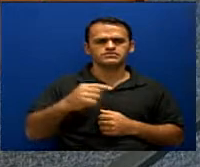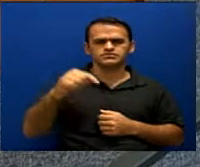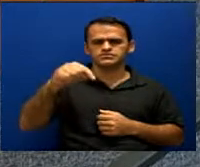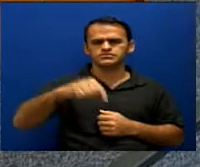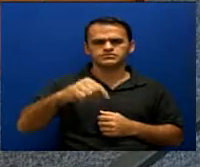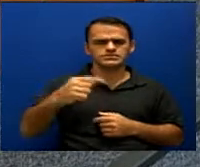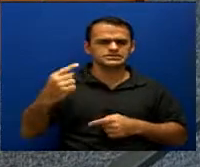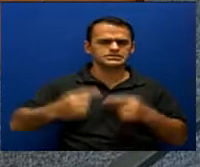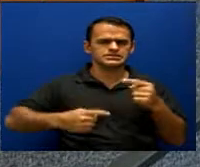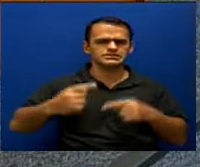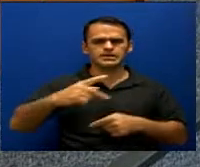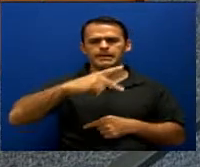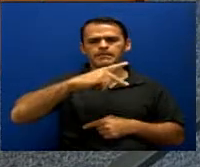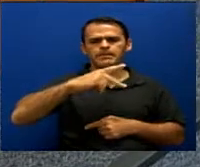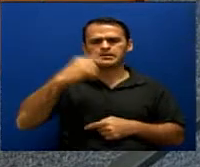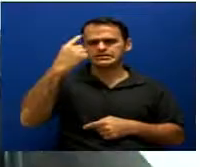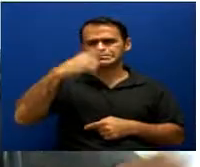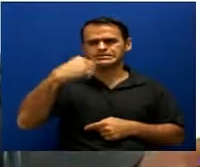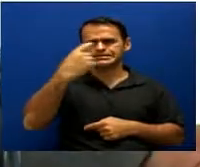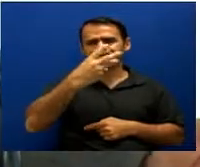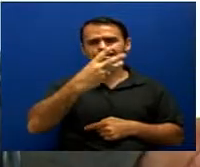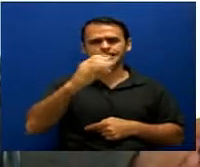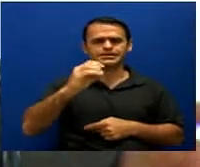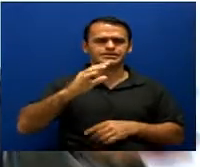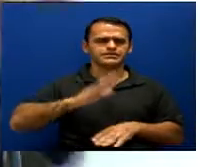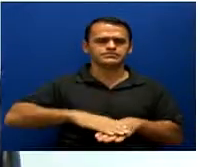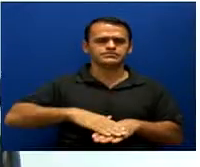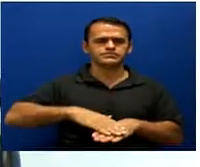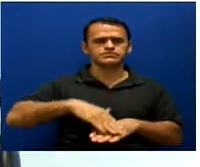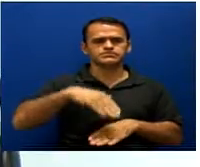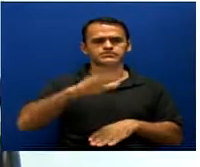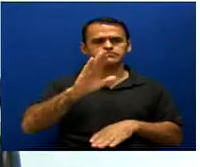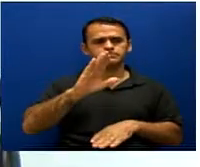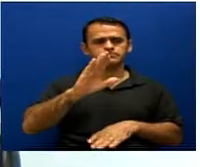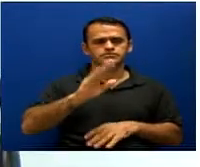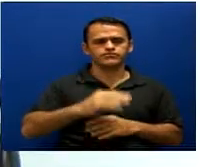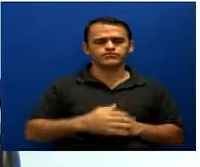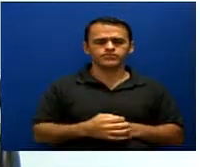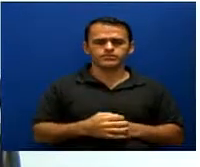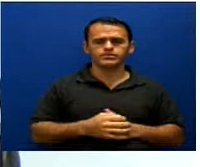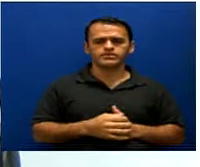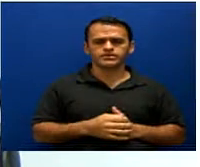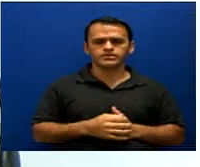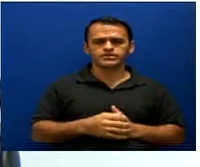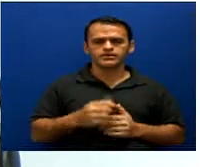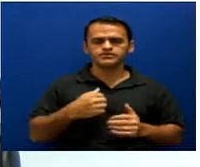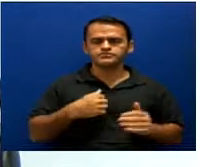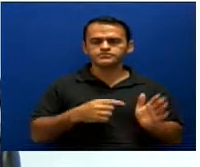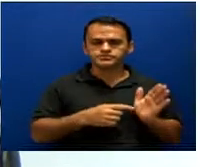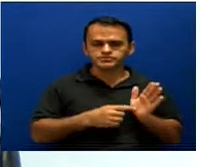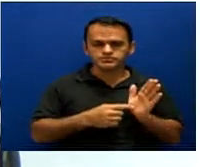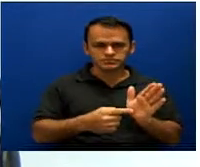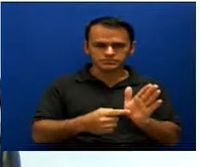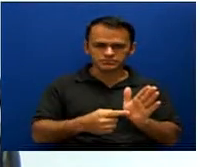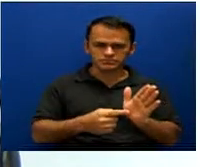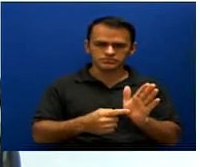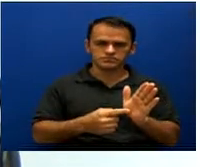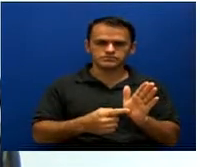horas discutindo o PPA, que na realidade... E eu apresentei uma